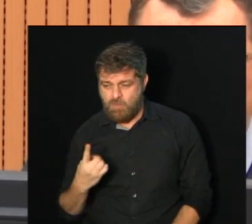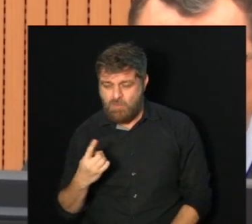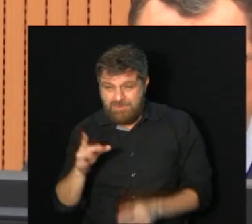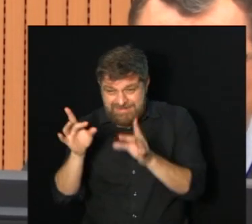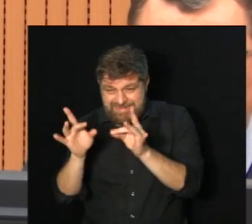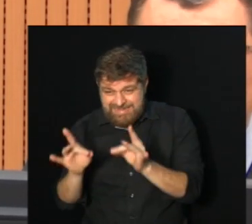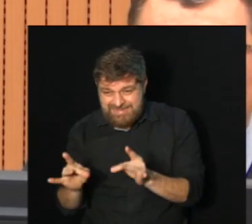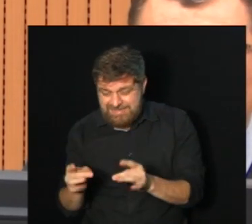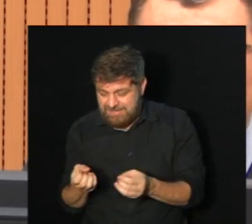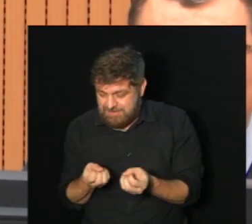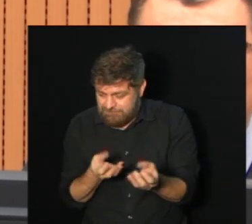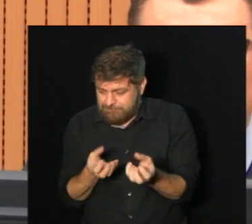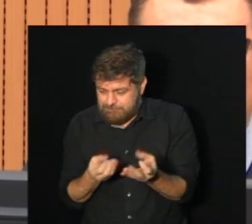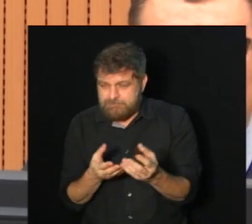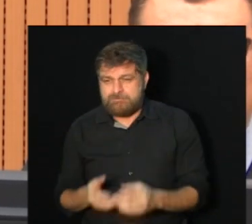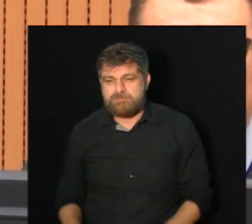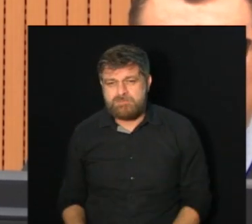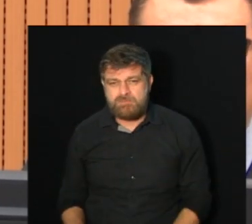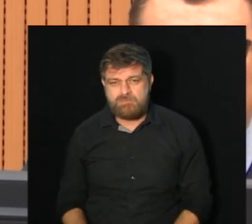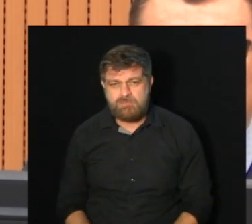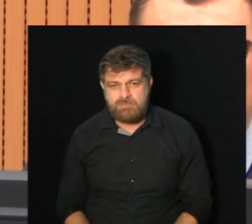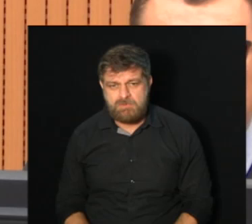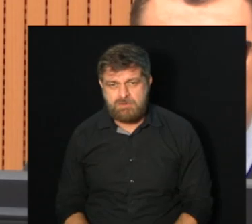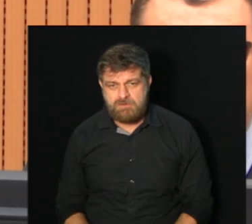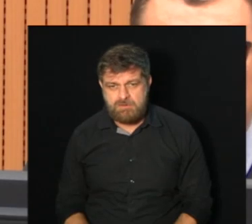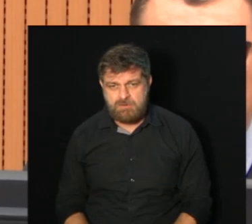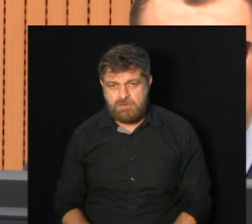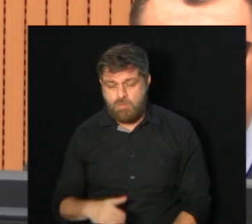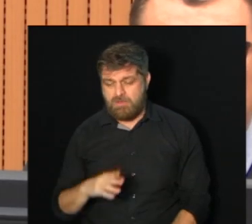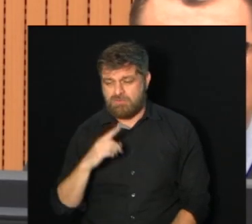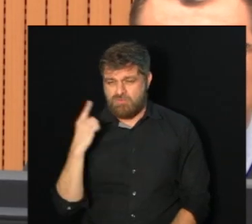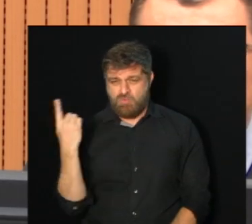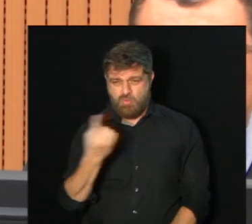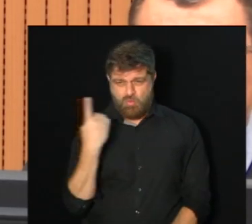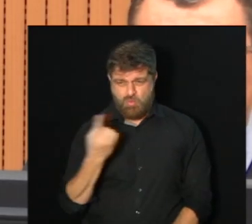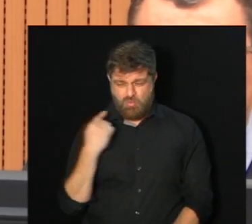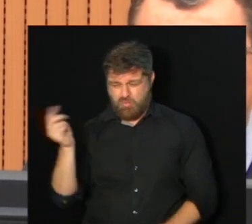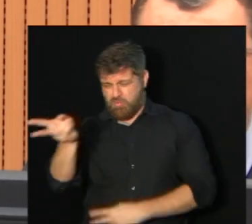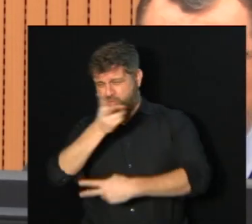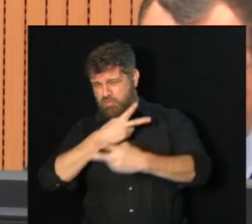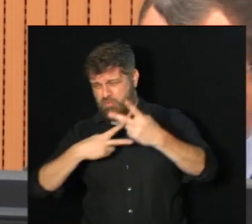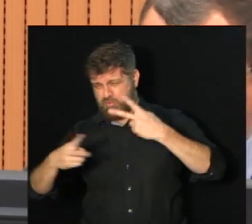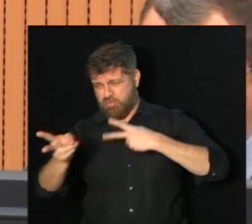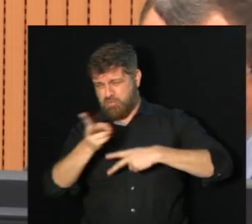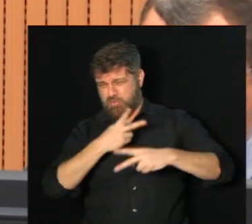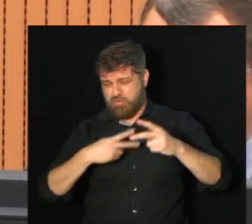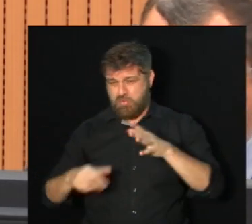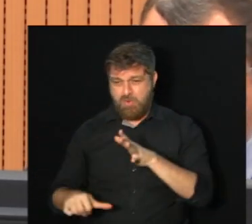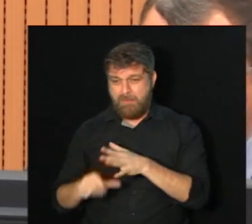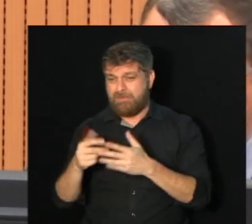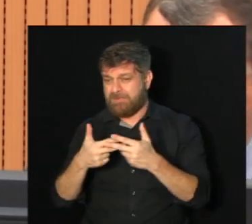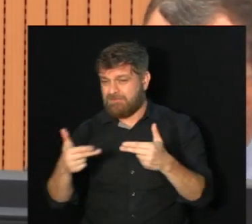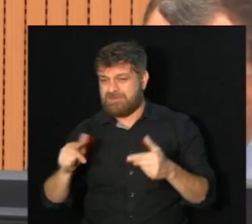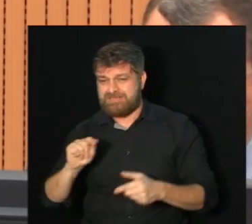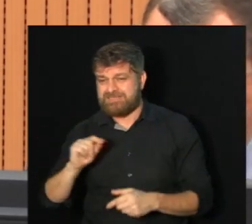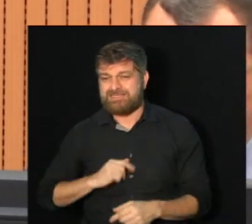detalhe também. Tipicamente, quando passa um tornado, a primeira coisa que deixa de operar são